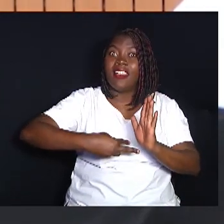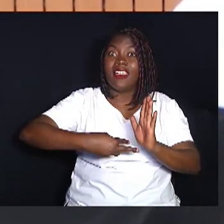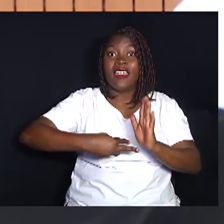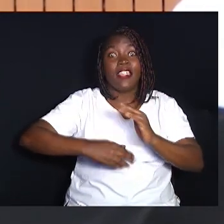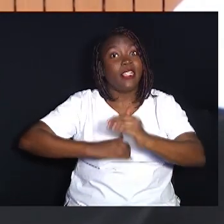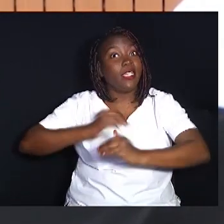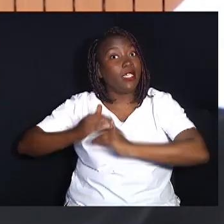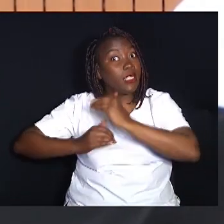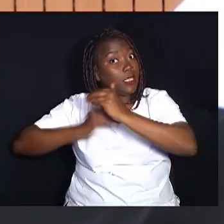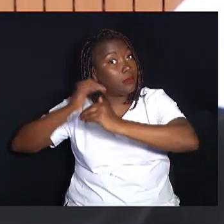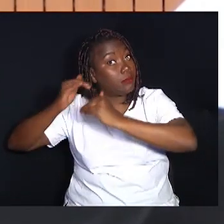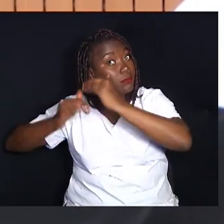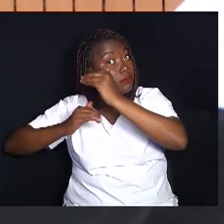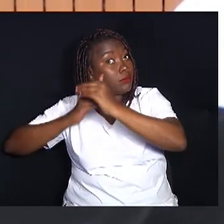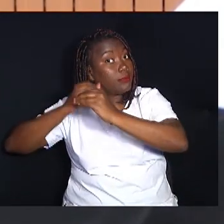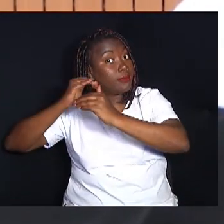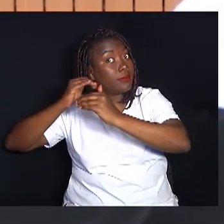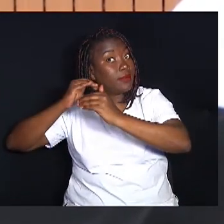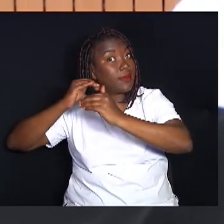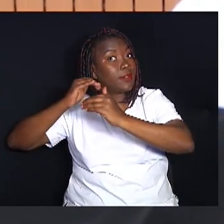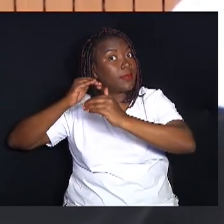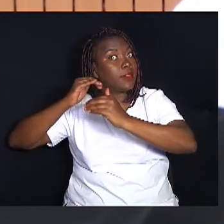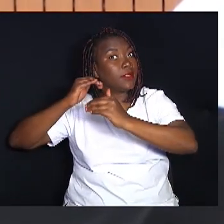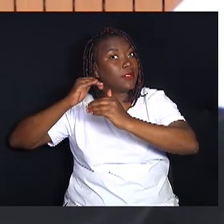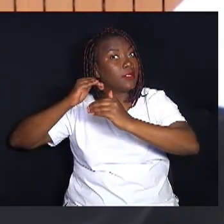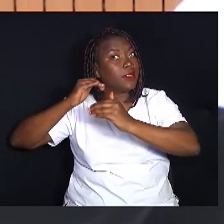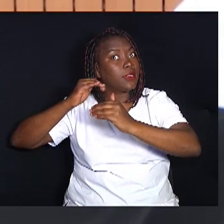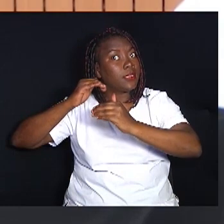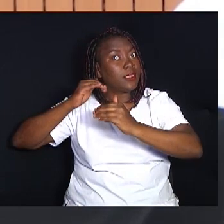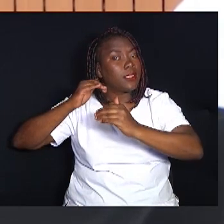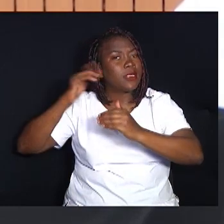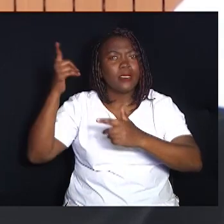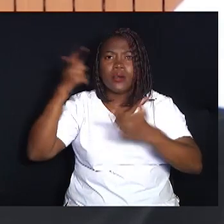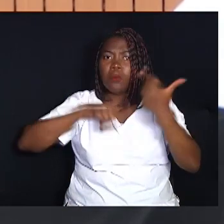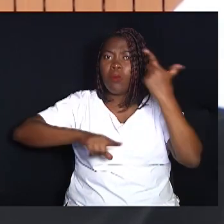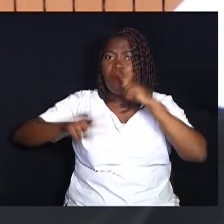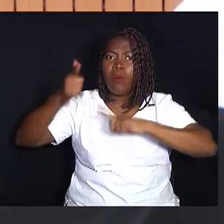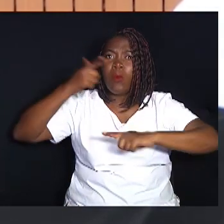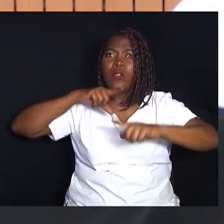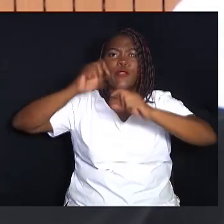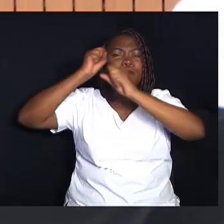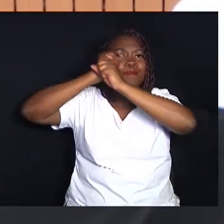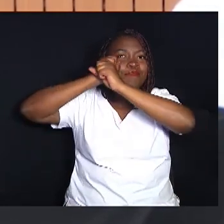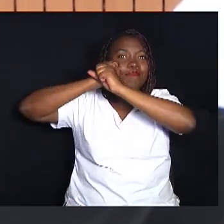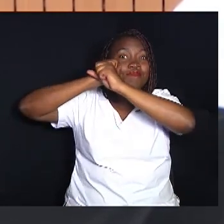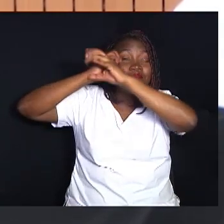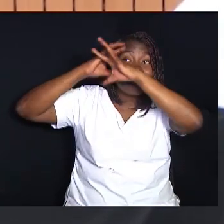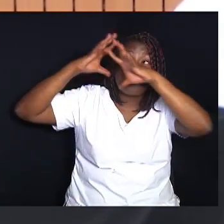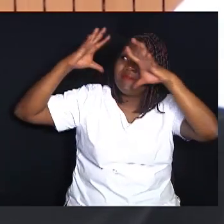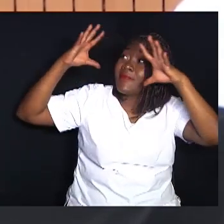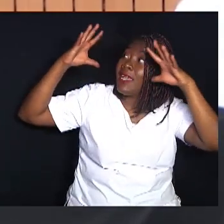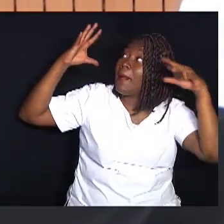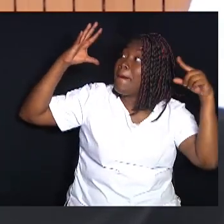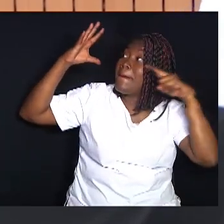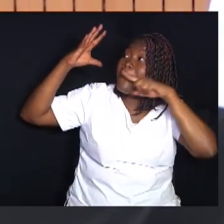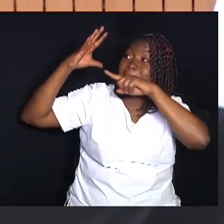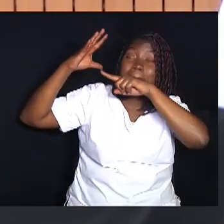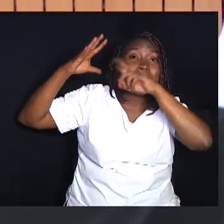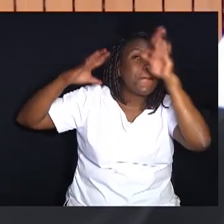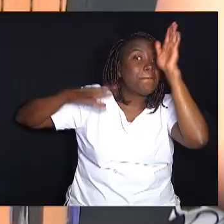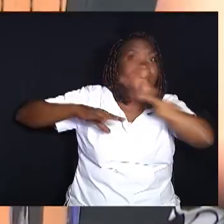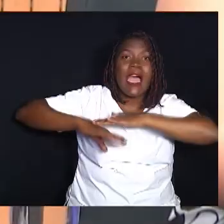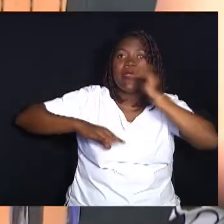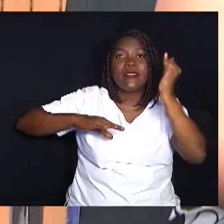progredir na conquista da imaginação, que é a coisa mais importante da